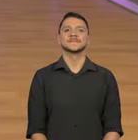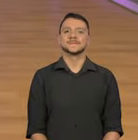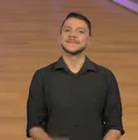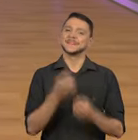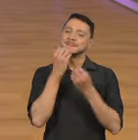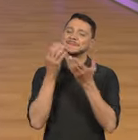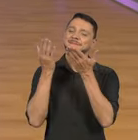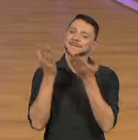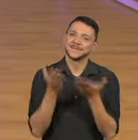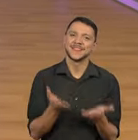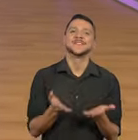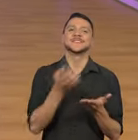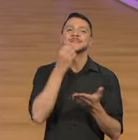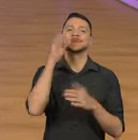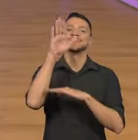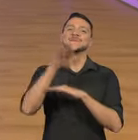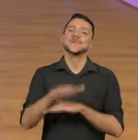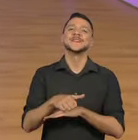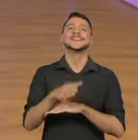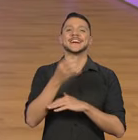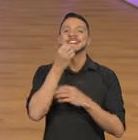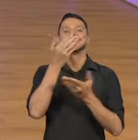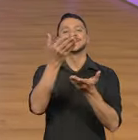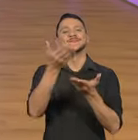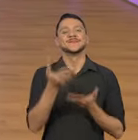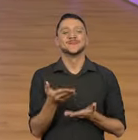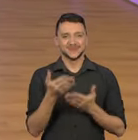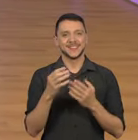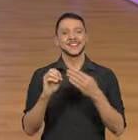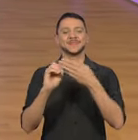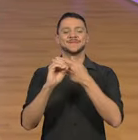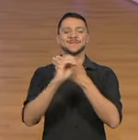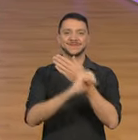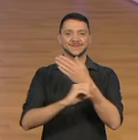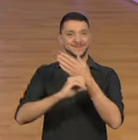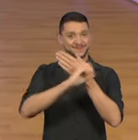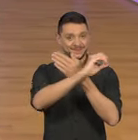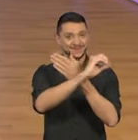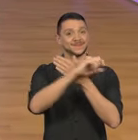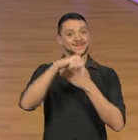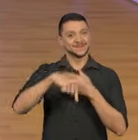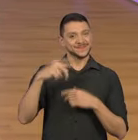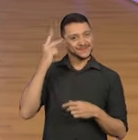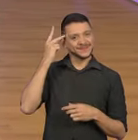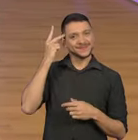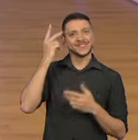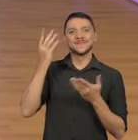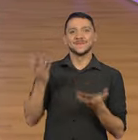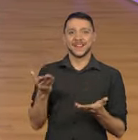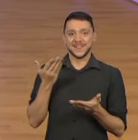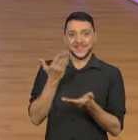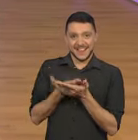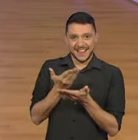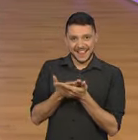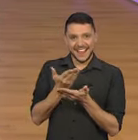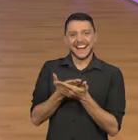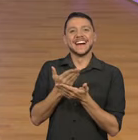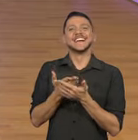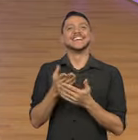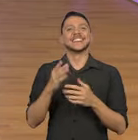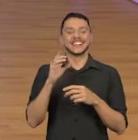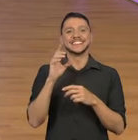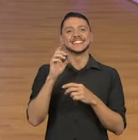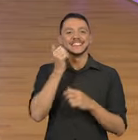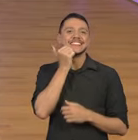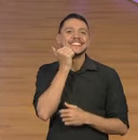Sejam muito bem-vindos, muito boa tarde. Bem-vindos ao Centro de Mídias do Estado de São Paulo. Aula de Ciências, quinta-feira, dia de pôr meu